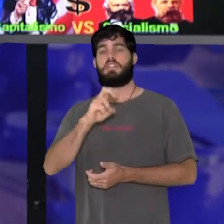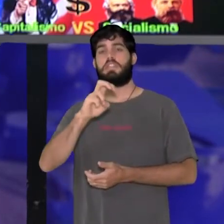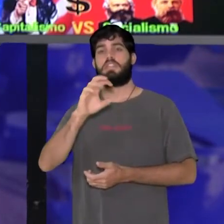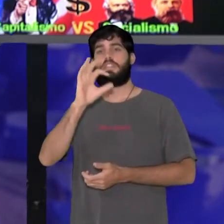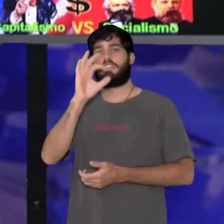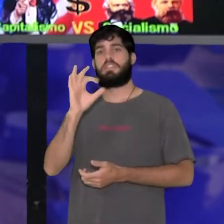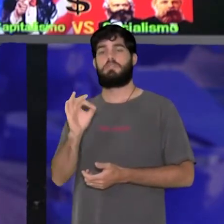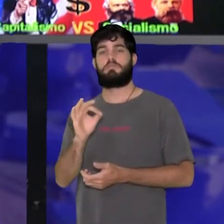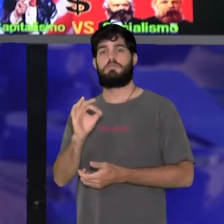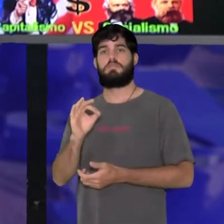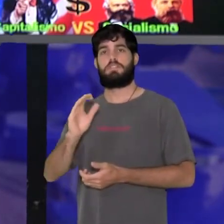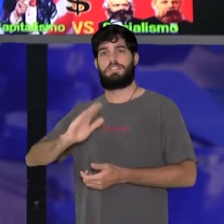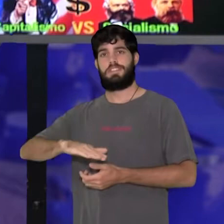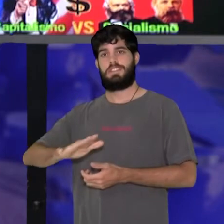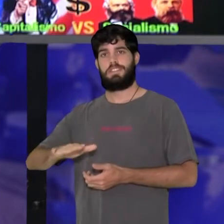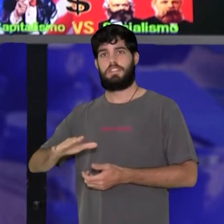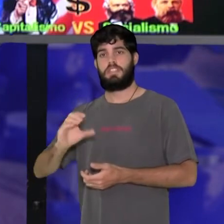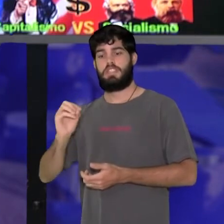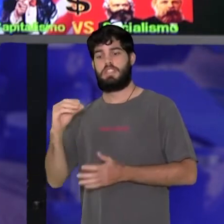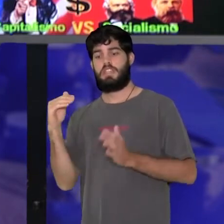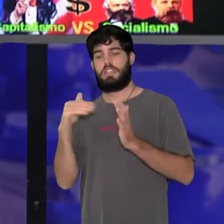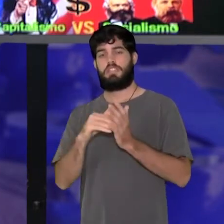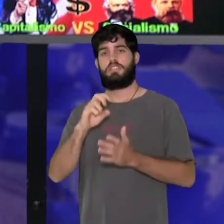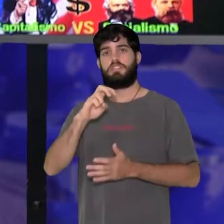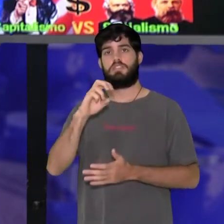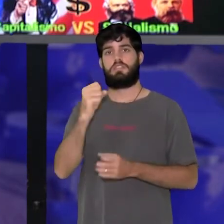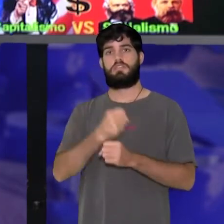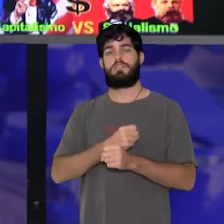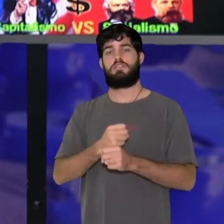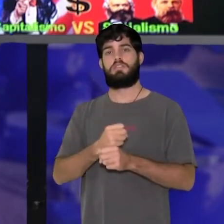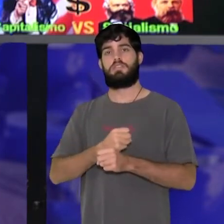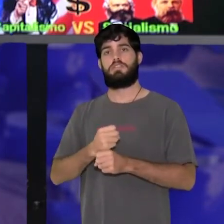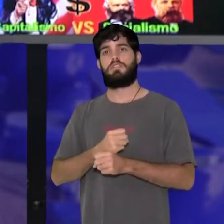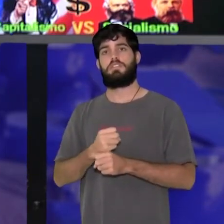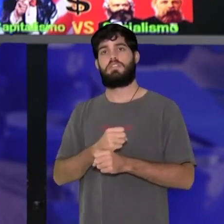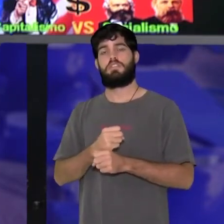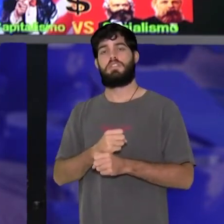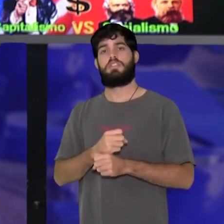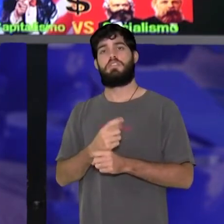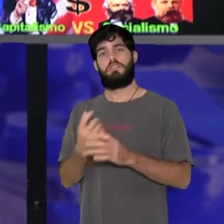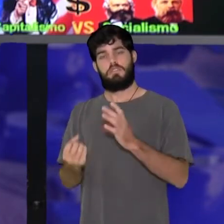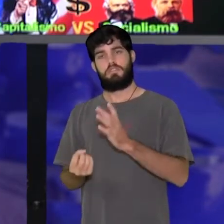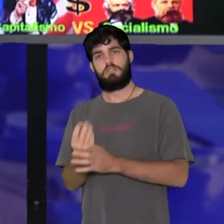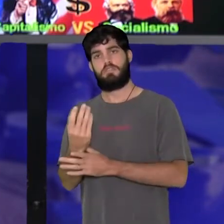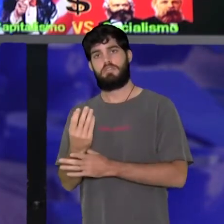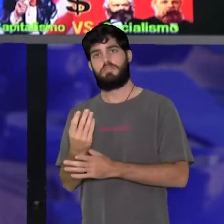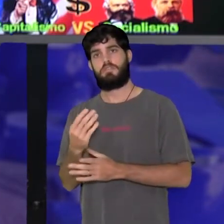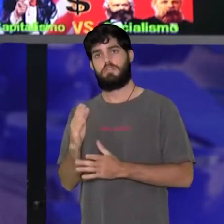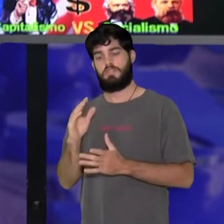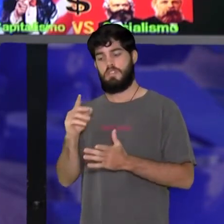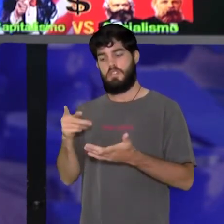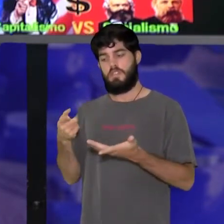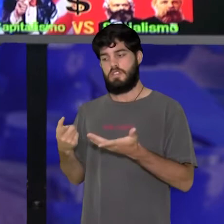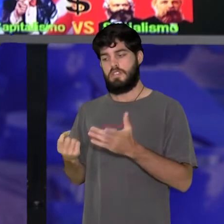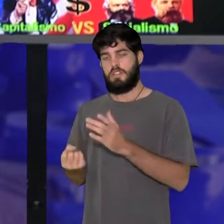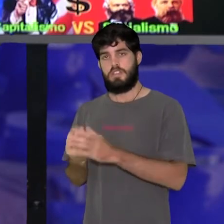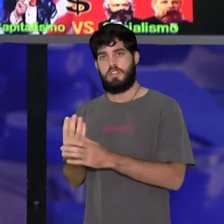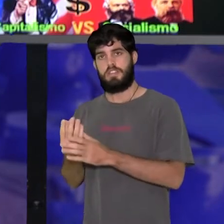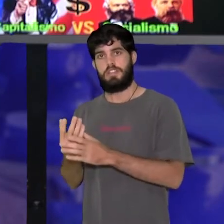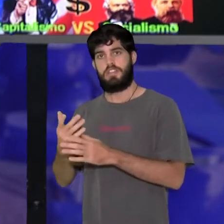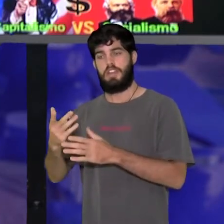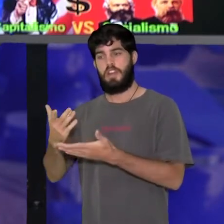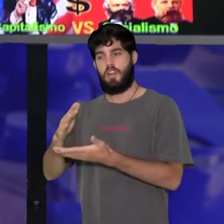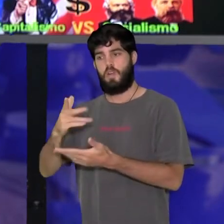15% de crianças de 0 a 5 anos, então eles vão produzir mercadorias específicas para